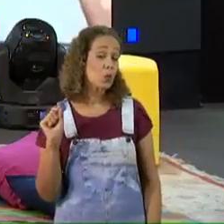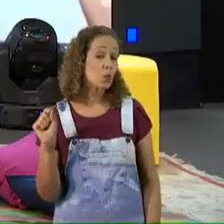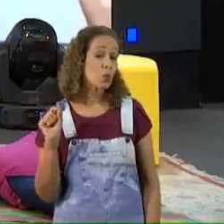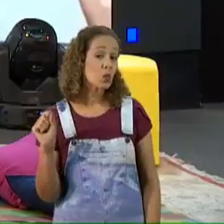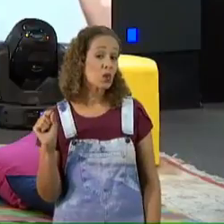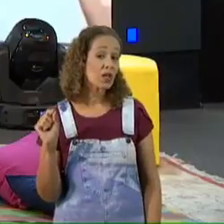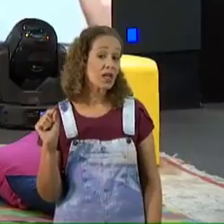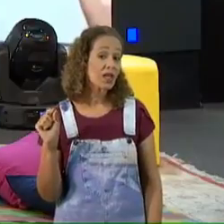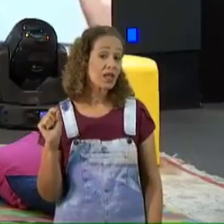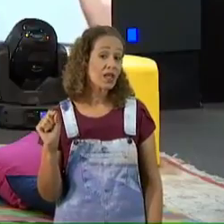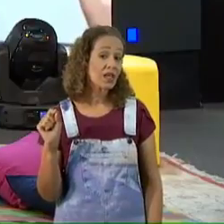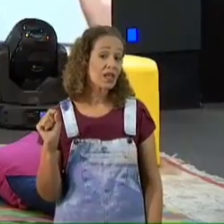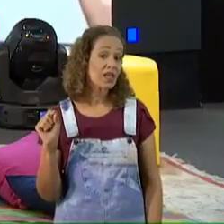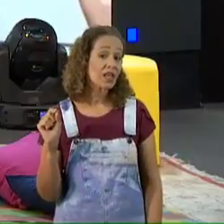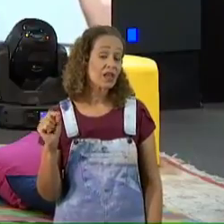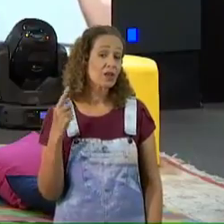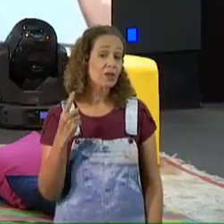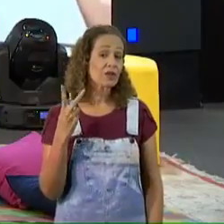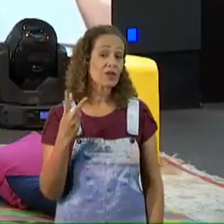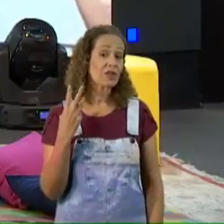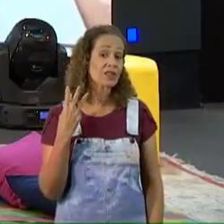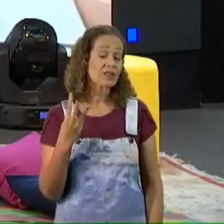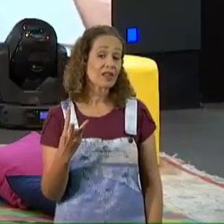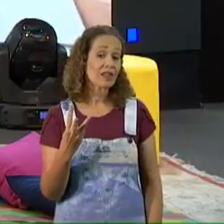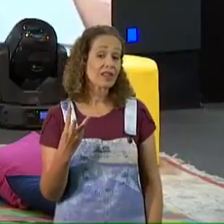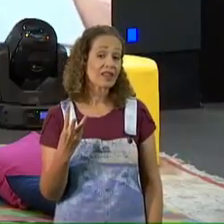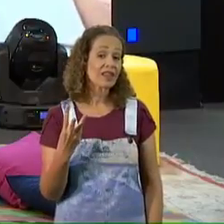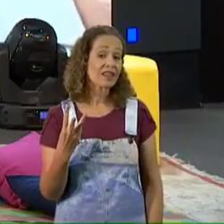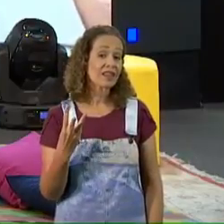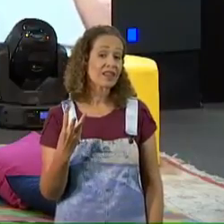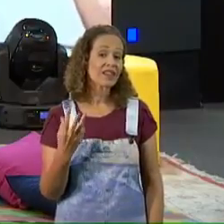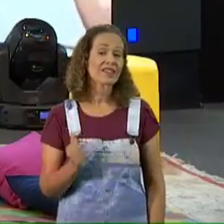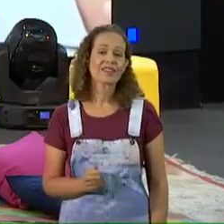Play? Um, dois, três. Um, dois, três.